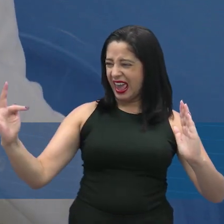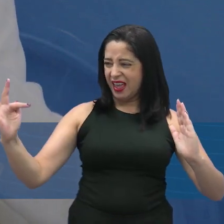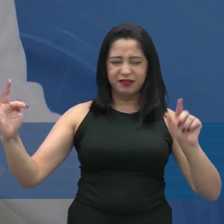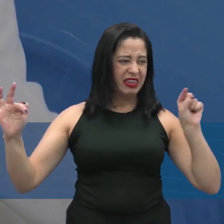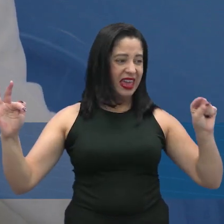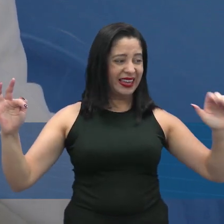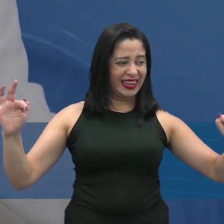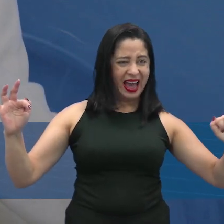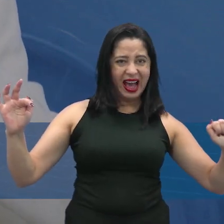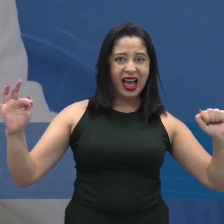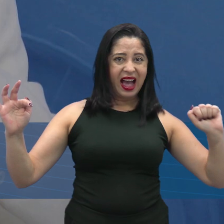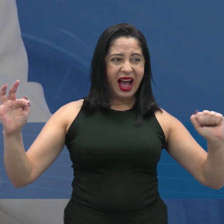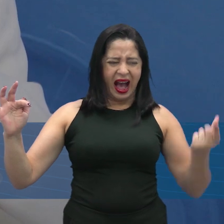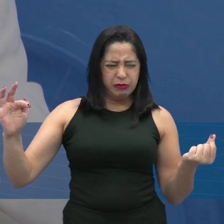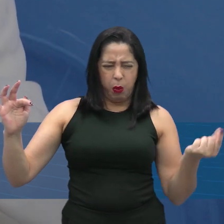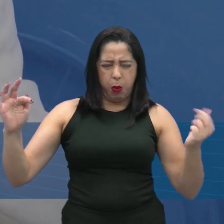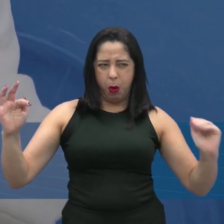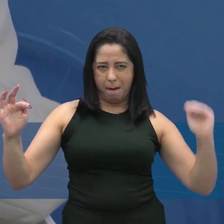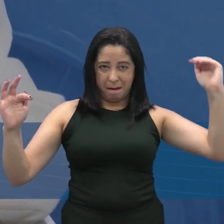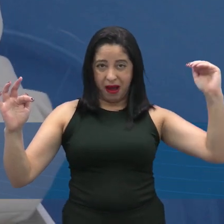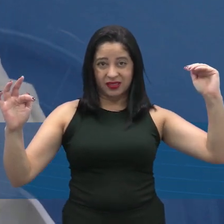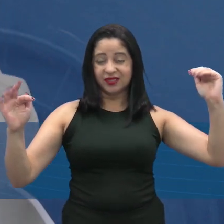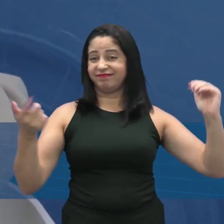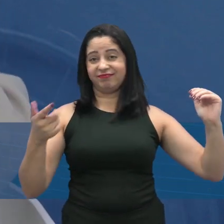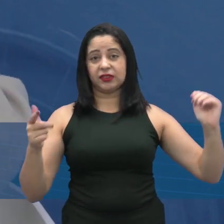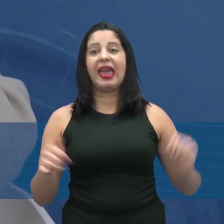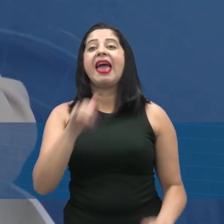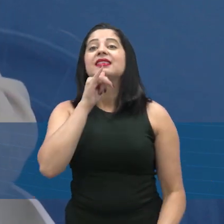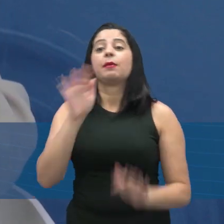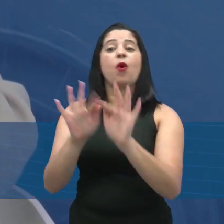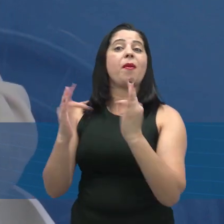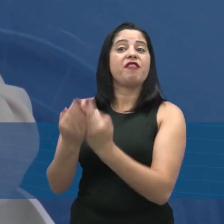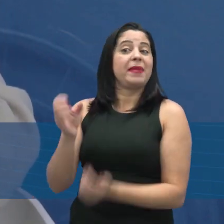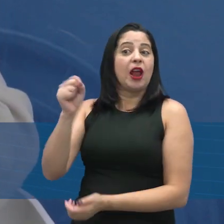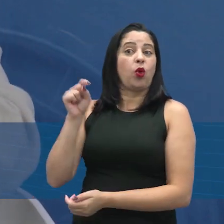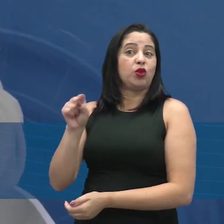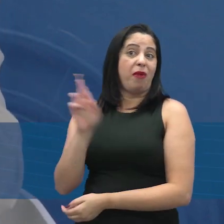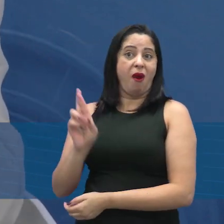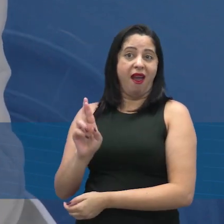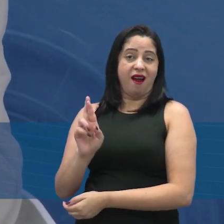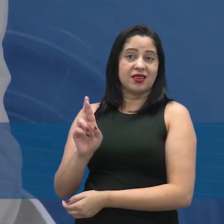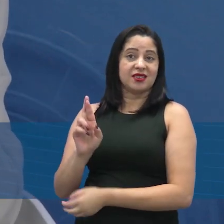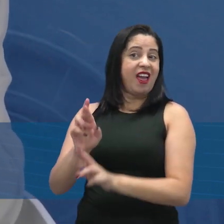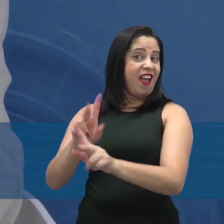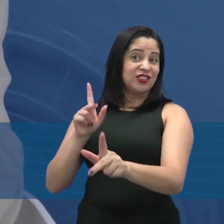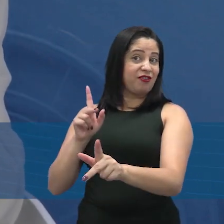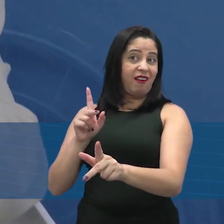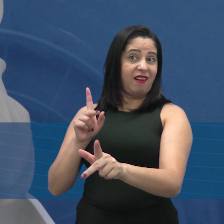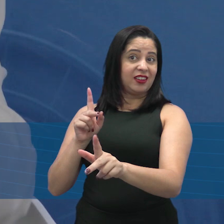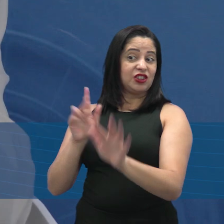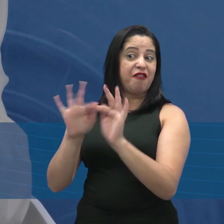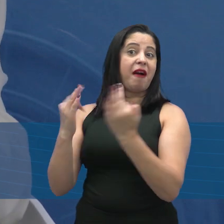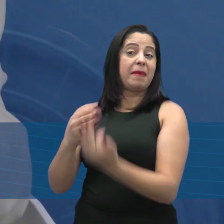classe média, pense comigo, uma família que tem 8 mil reais tem um consumo diferente da família que tem 20 mil, que